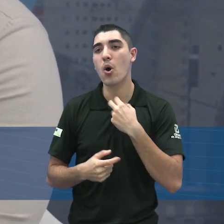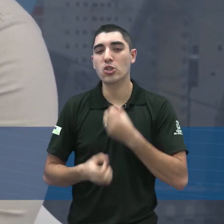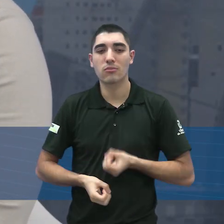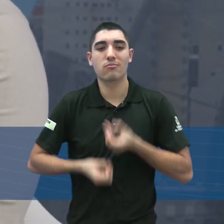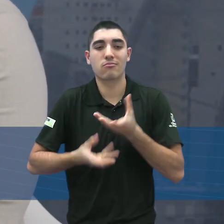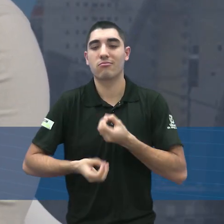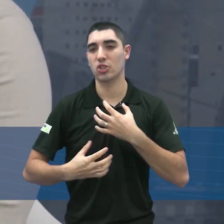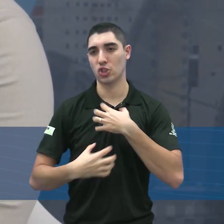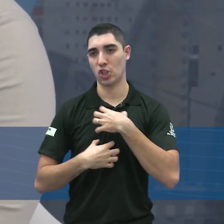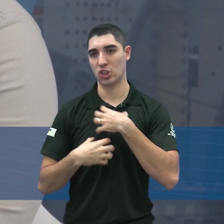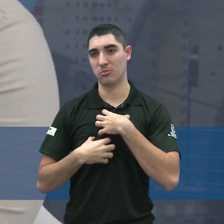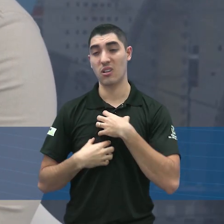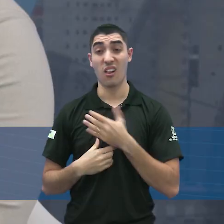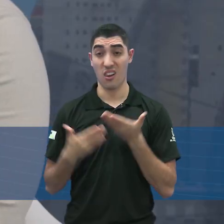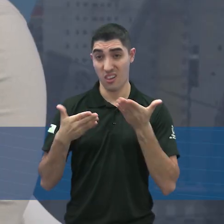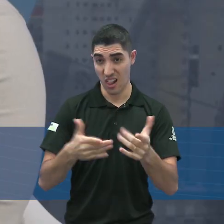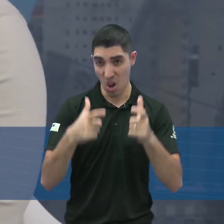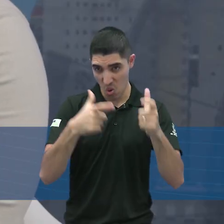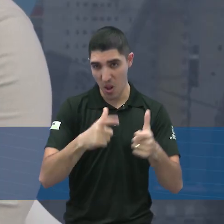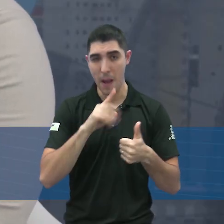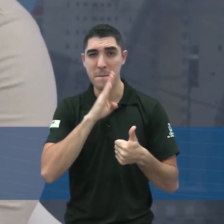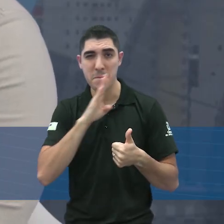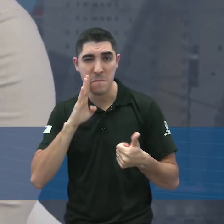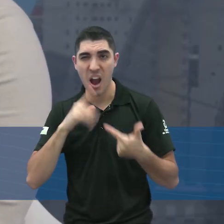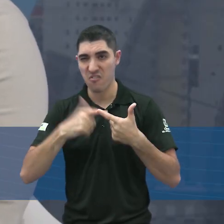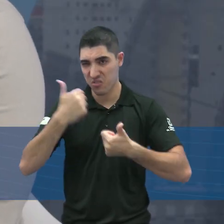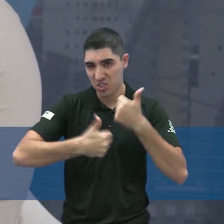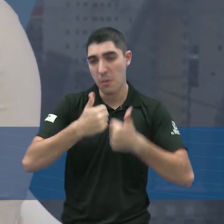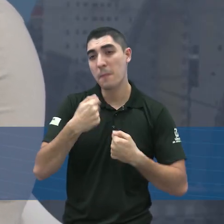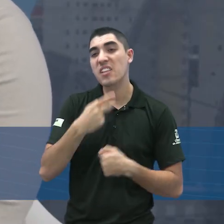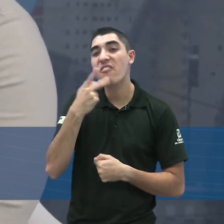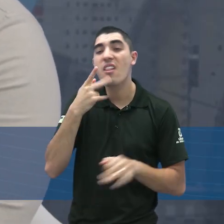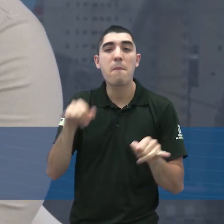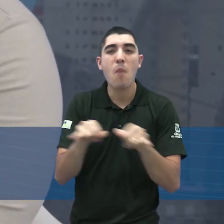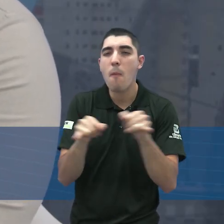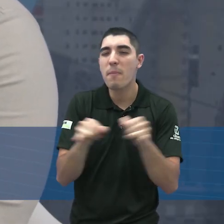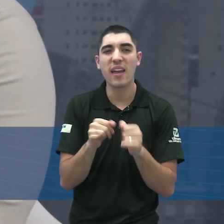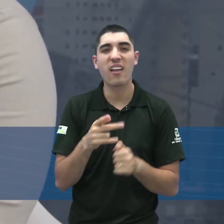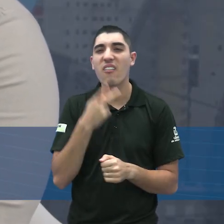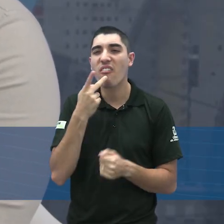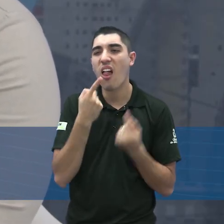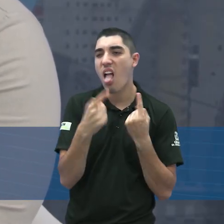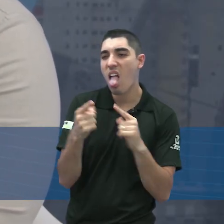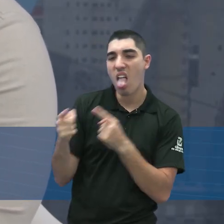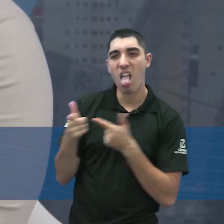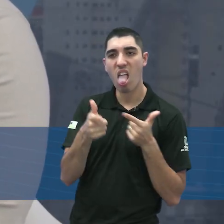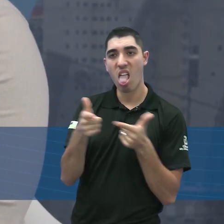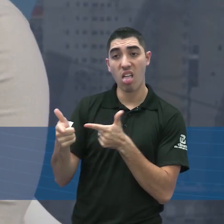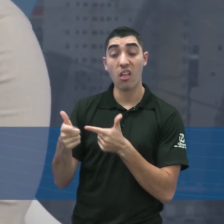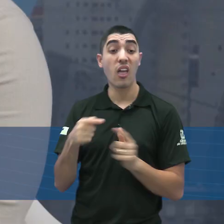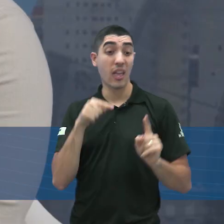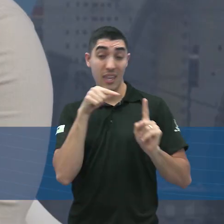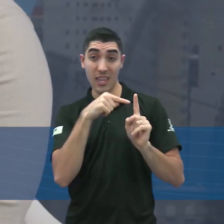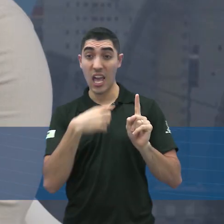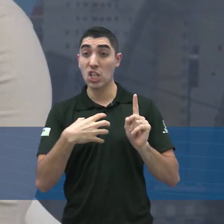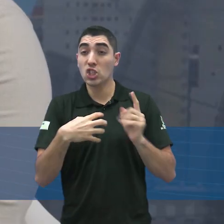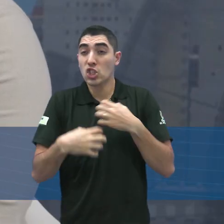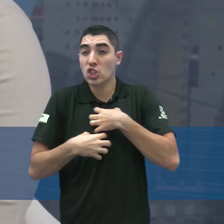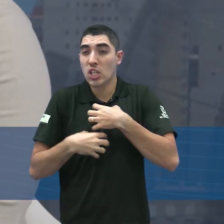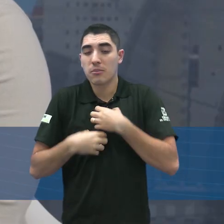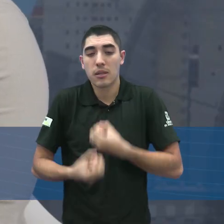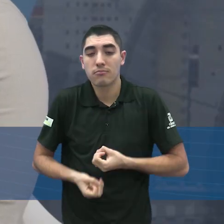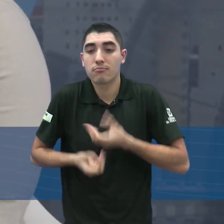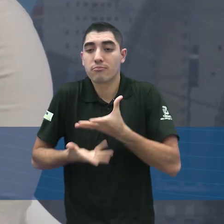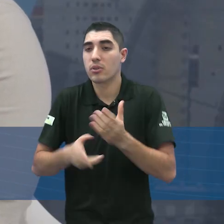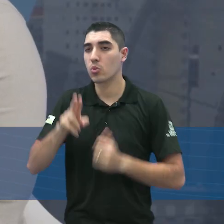dos seus sentimentos, porque lá ele também não pode falar. Ele tem que falar bobeira, ele tem que falar do time de que ele gosta, e aí os